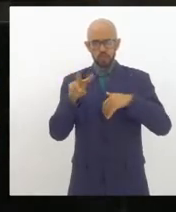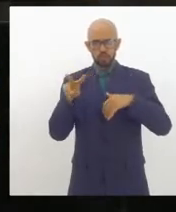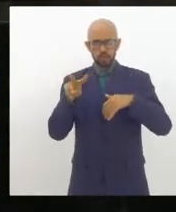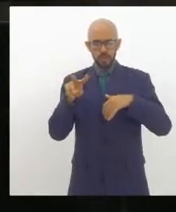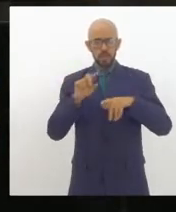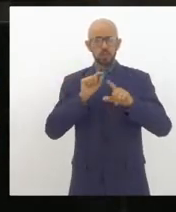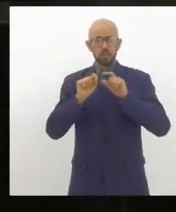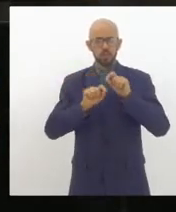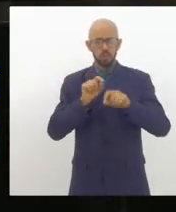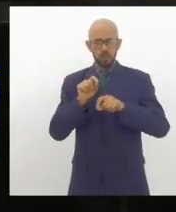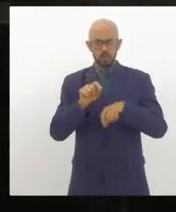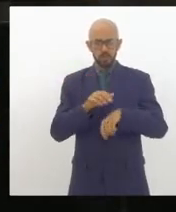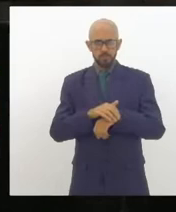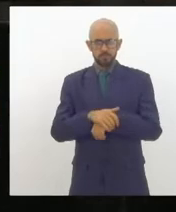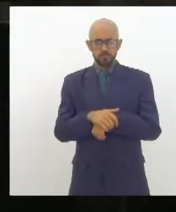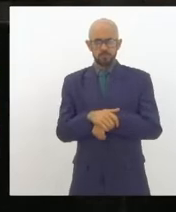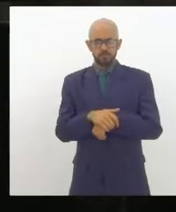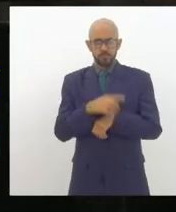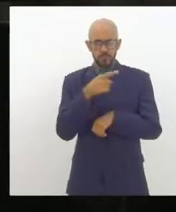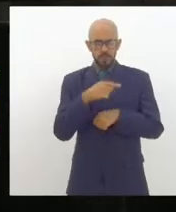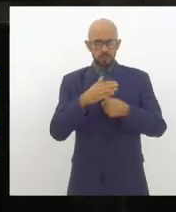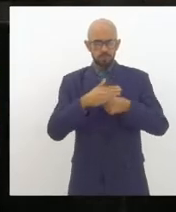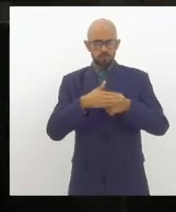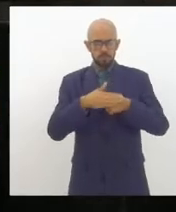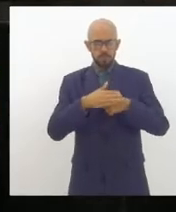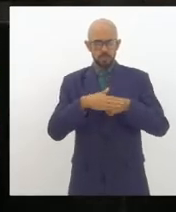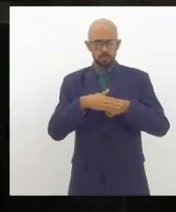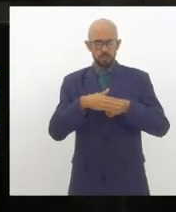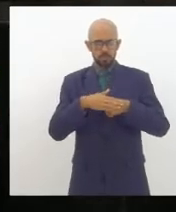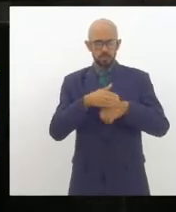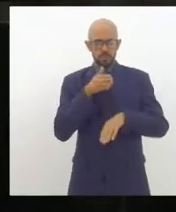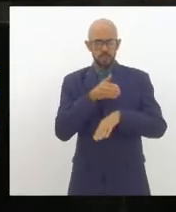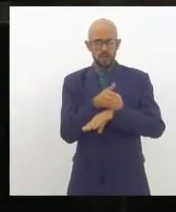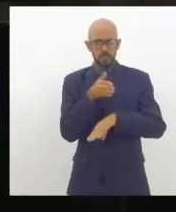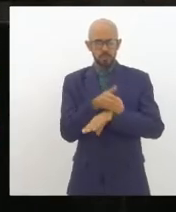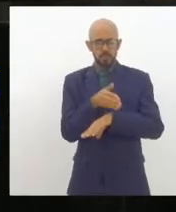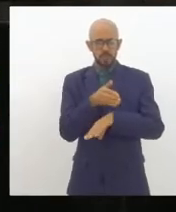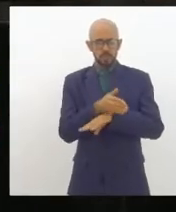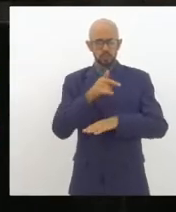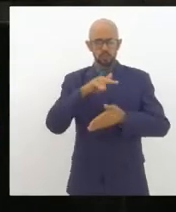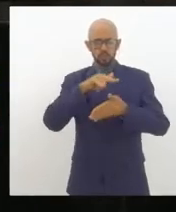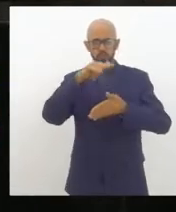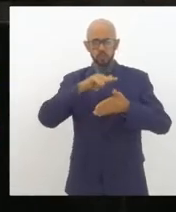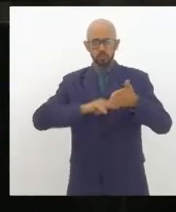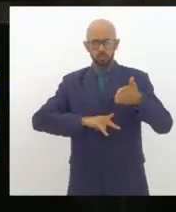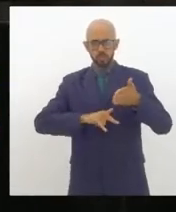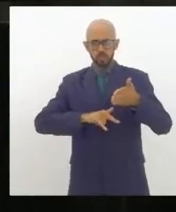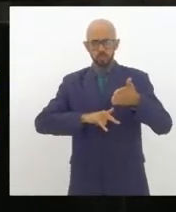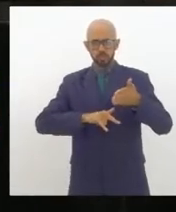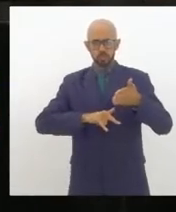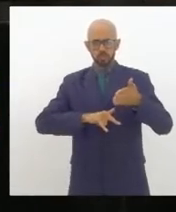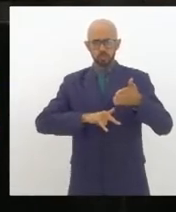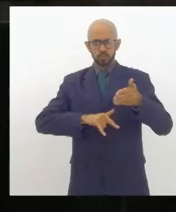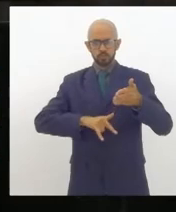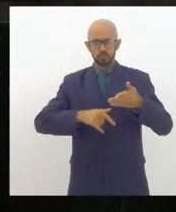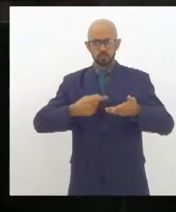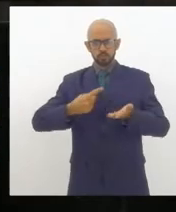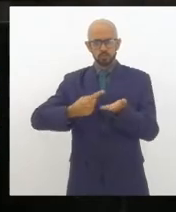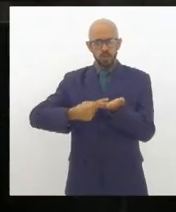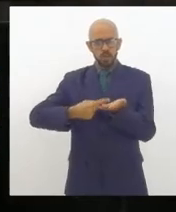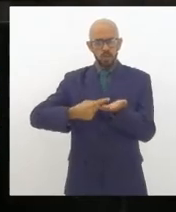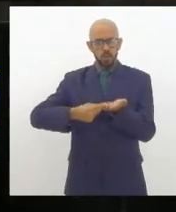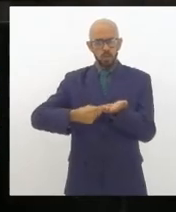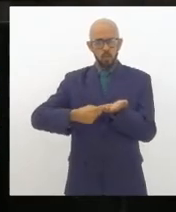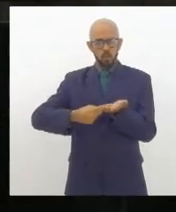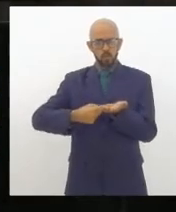seguinte, que ele teve com exclusividade acesso a um documento de um acordo que o governo